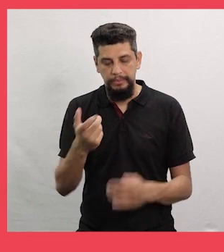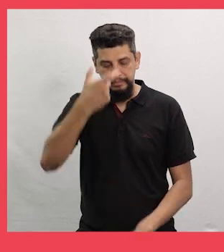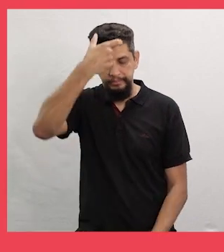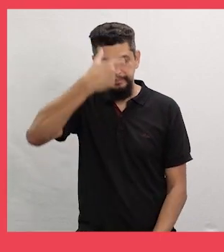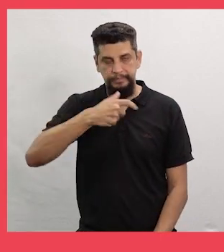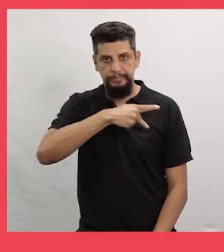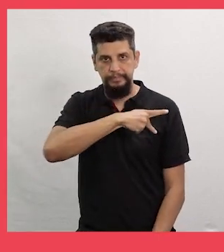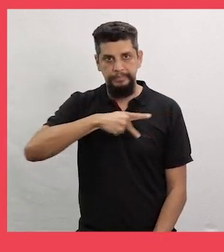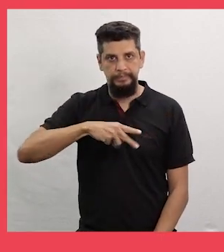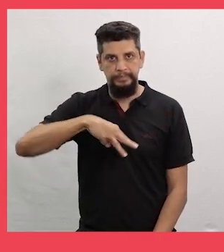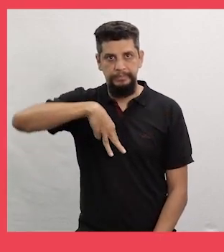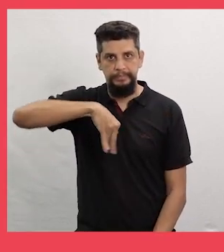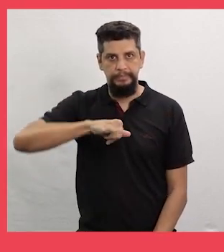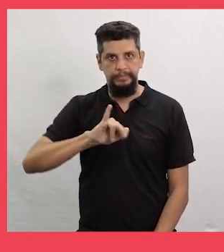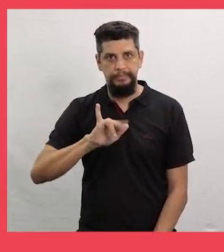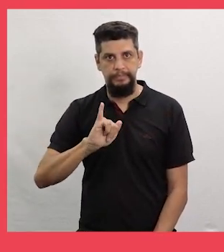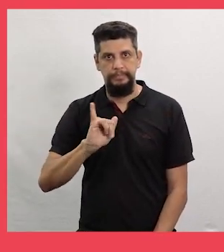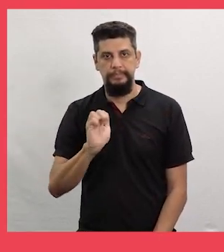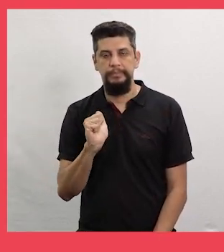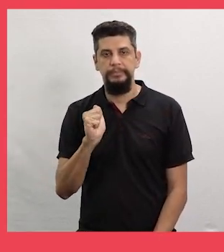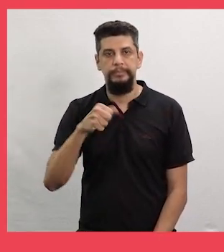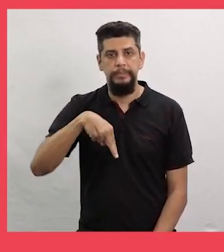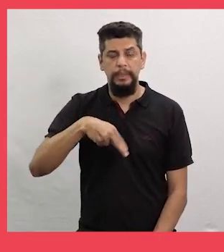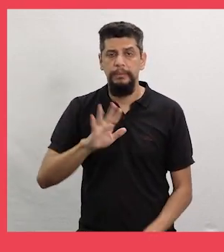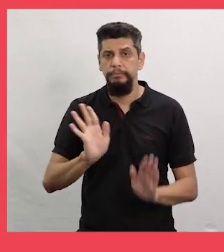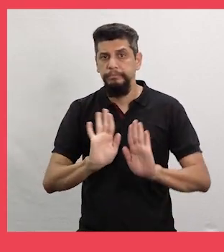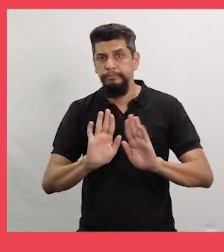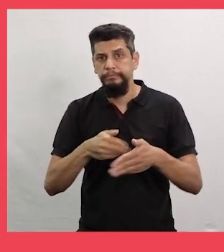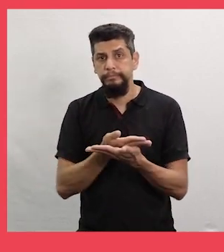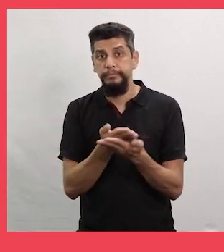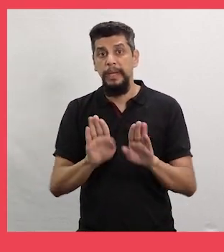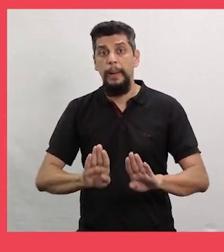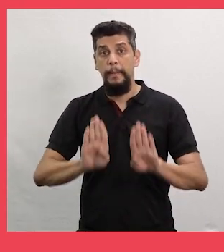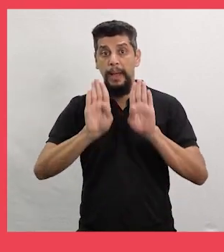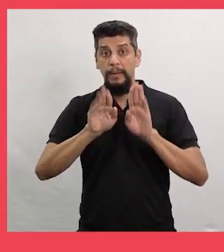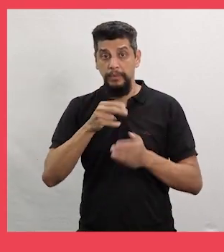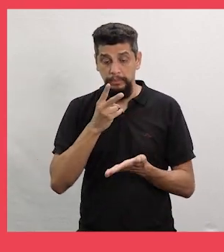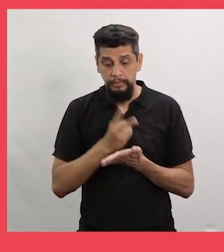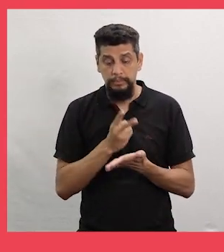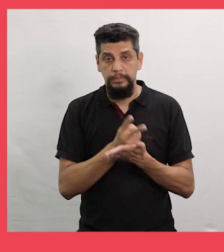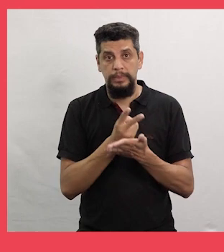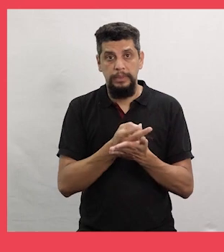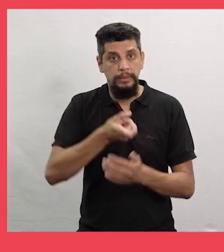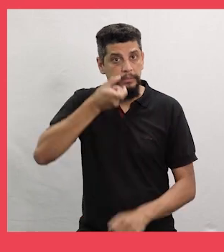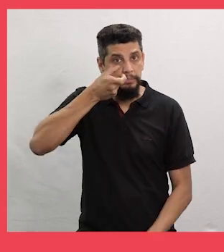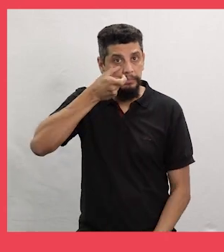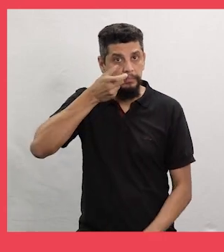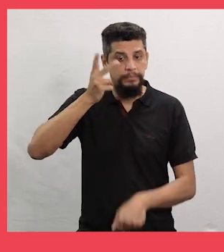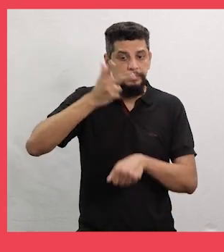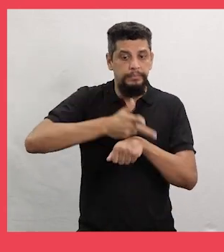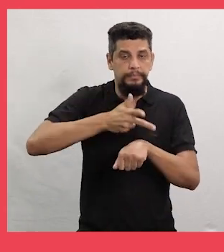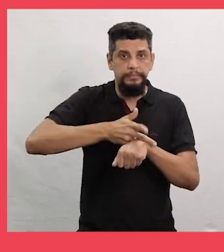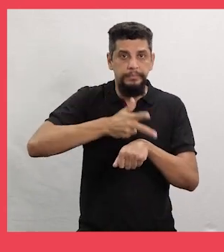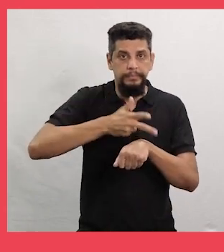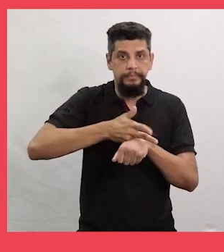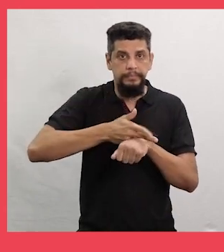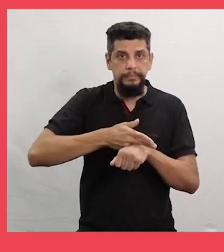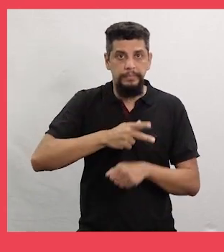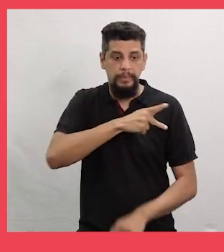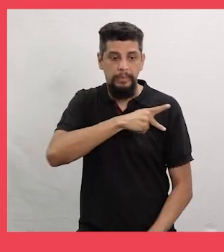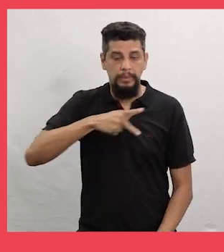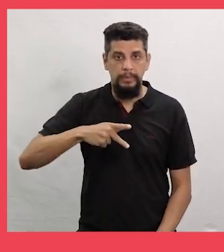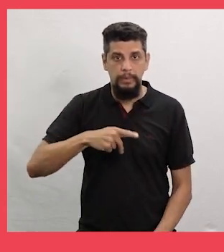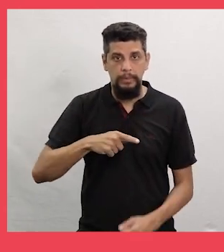Mir estou aqui para me despedir de vocês mas vocês vão continuar assistindo as aulas com a professora